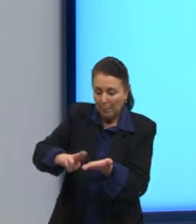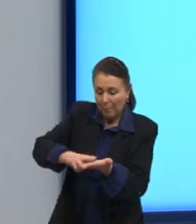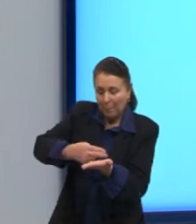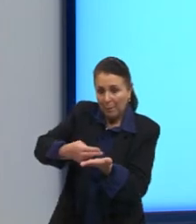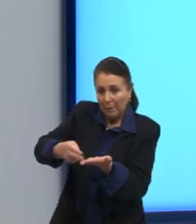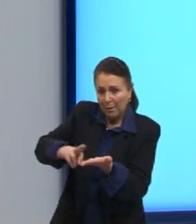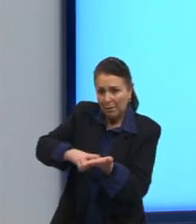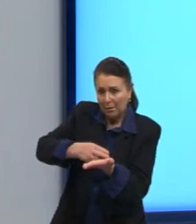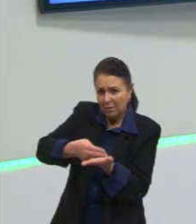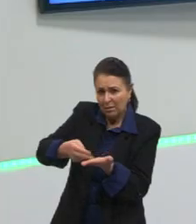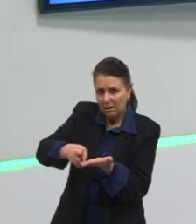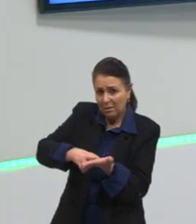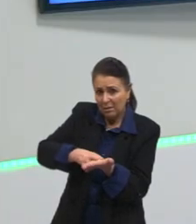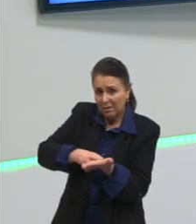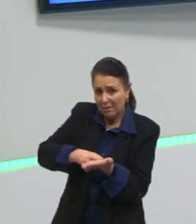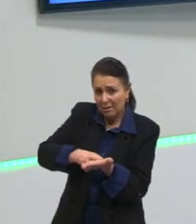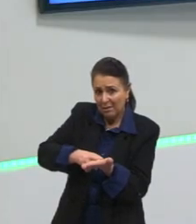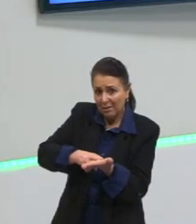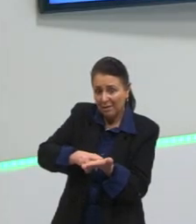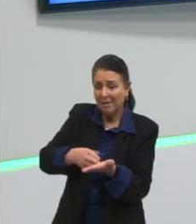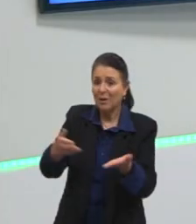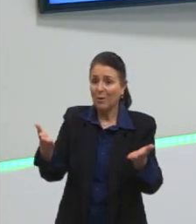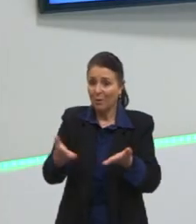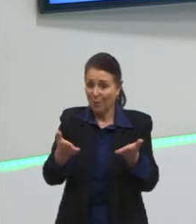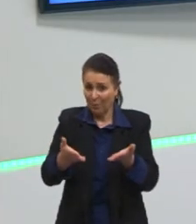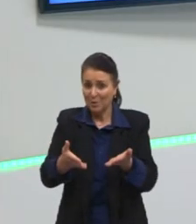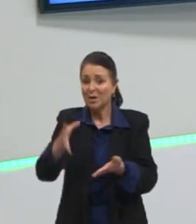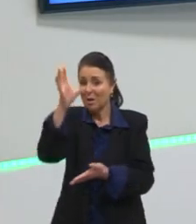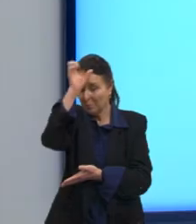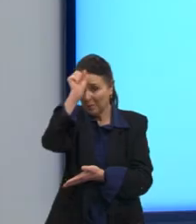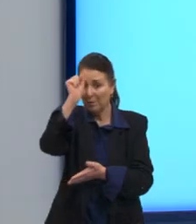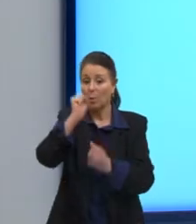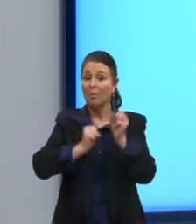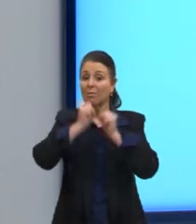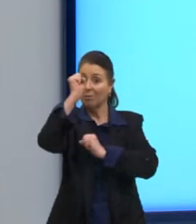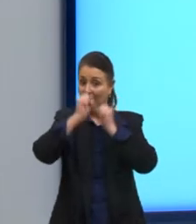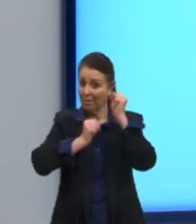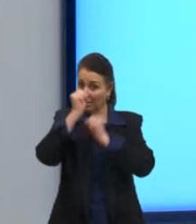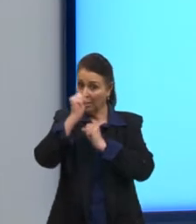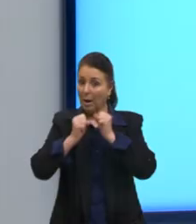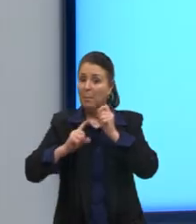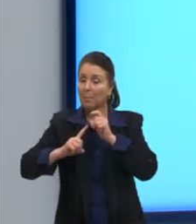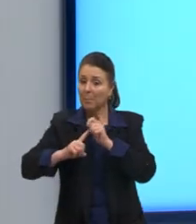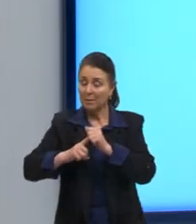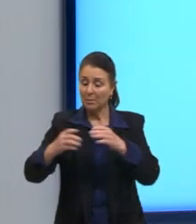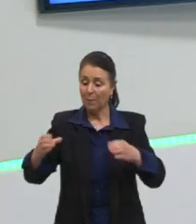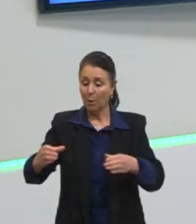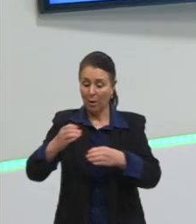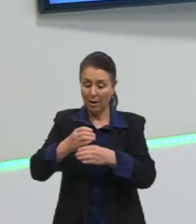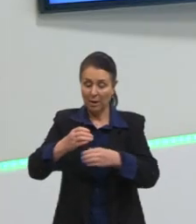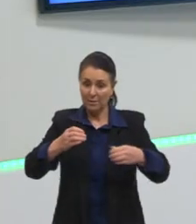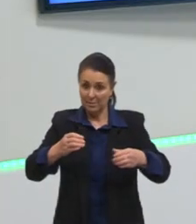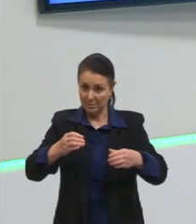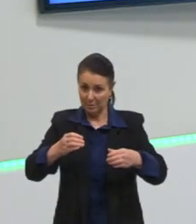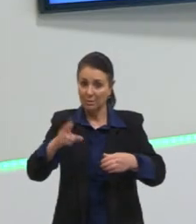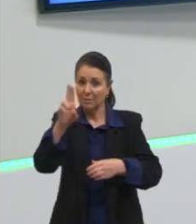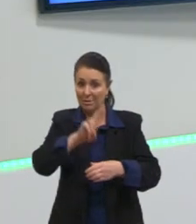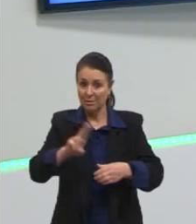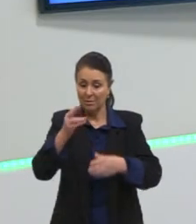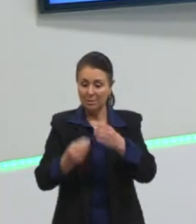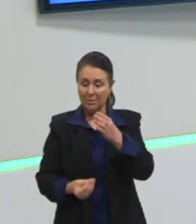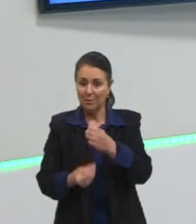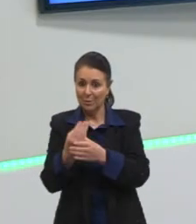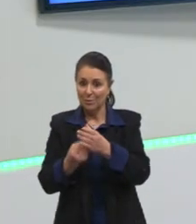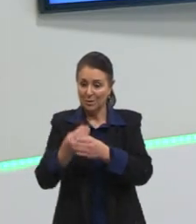porco não hoje então né na indústria a principal reação mundialmente utilizada para produzir